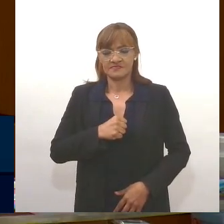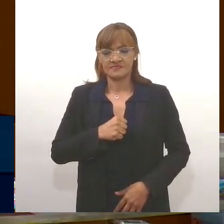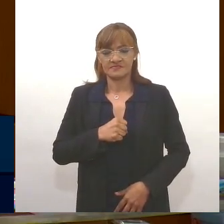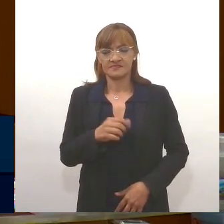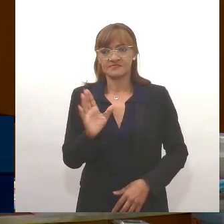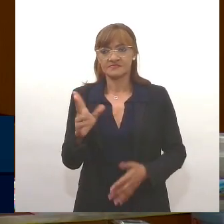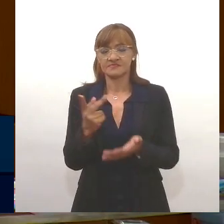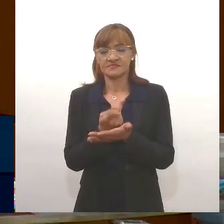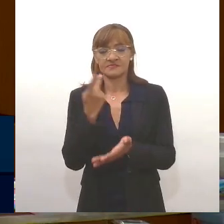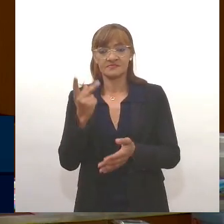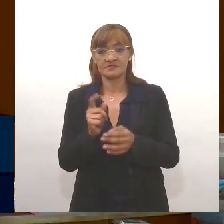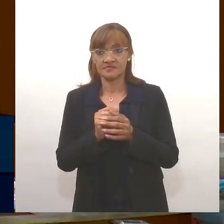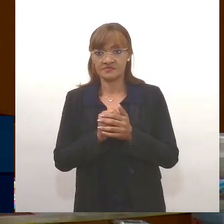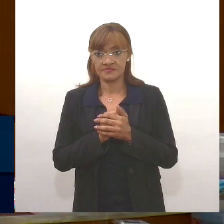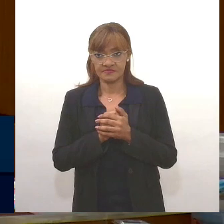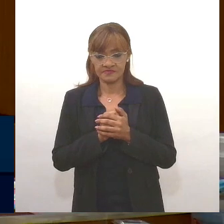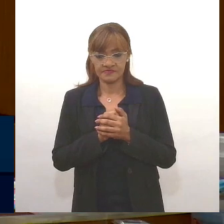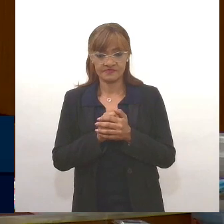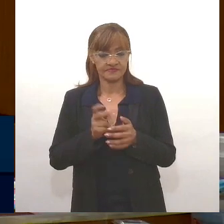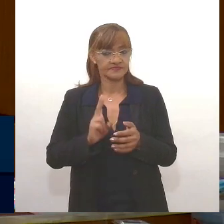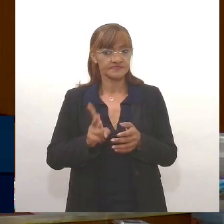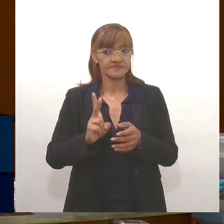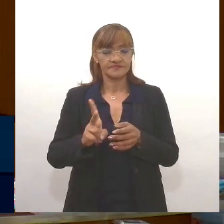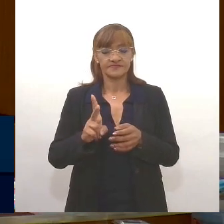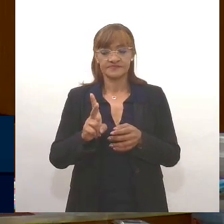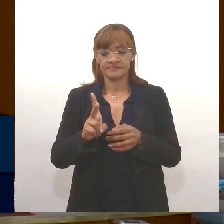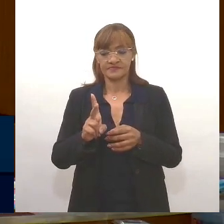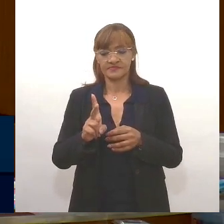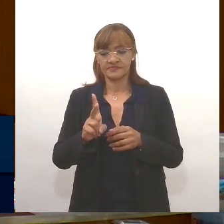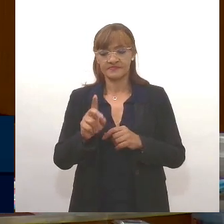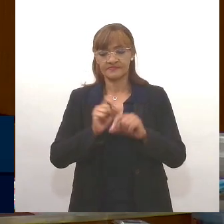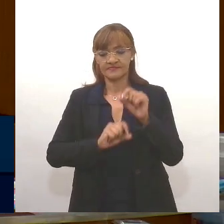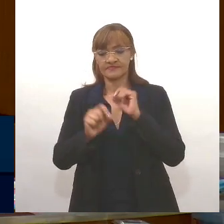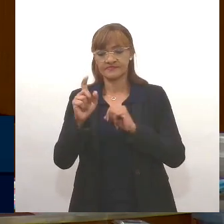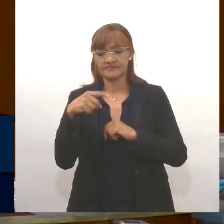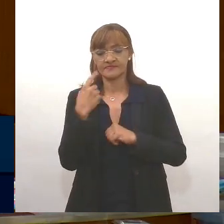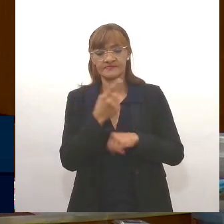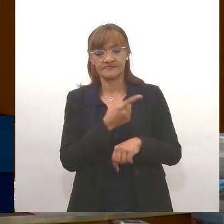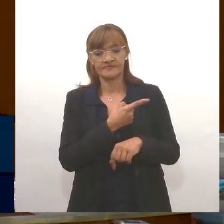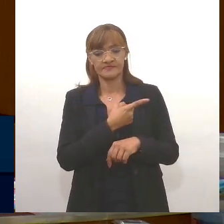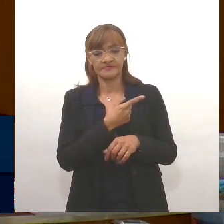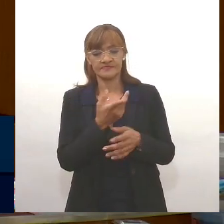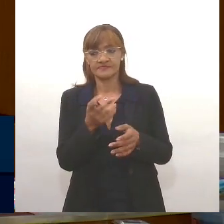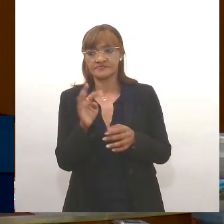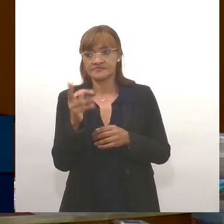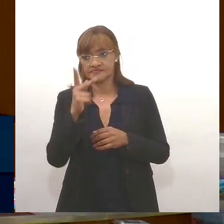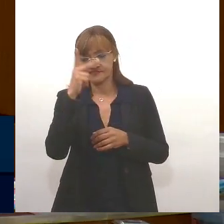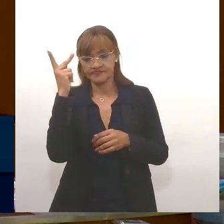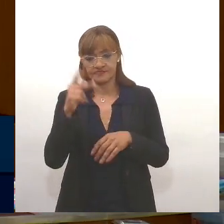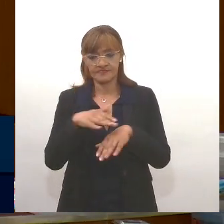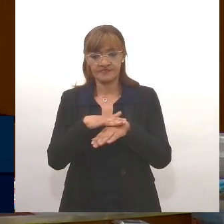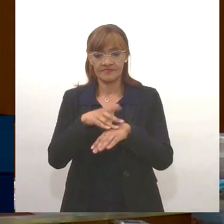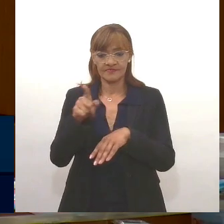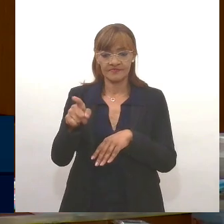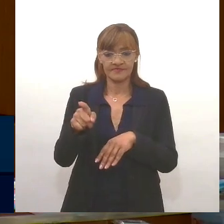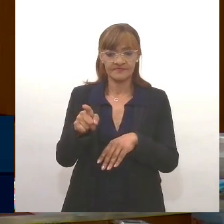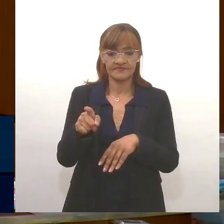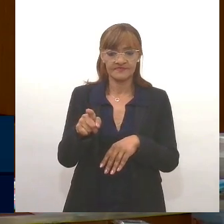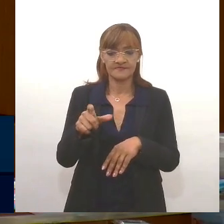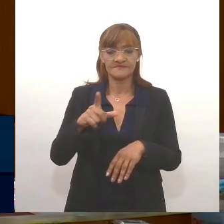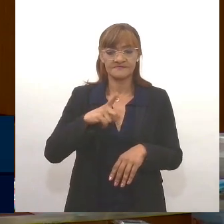acontece diariamente né com nós pessoas trans eu tava comentando com goret que eu tenho vários